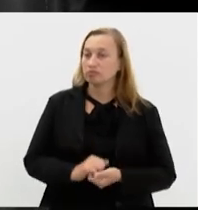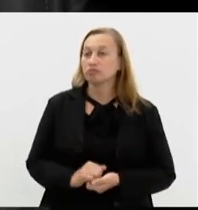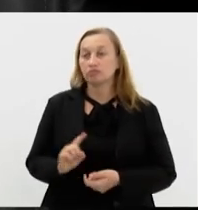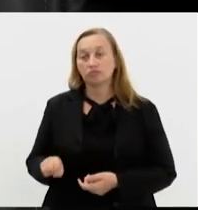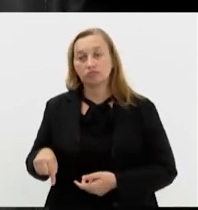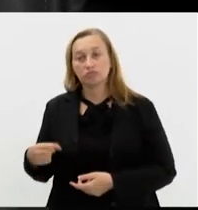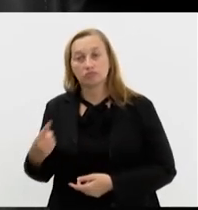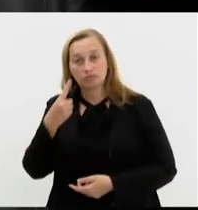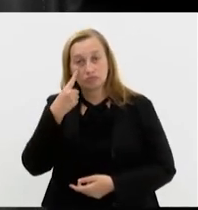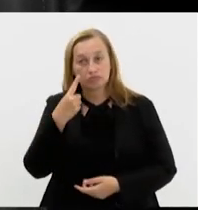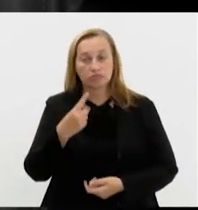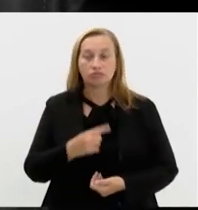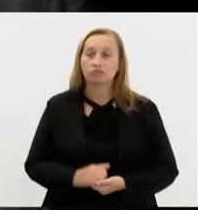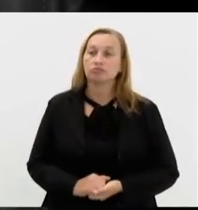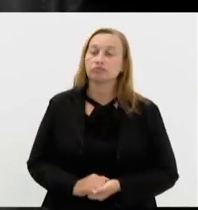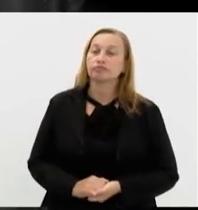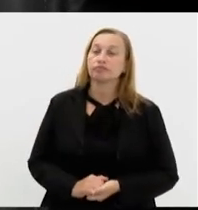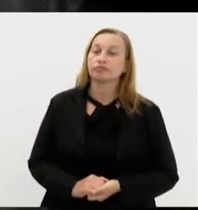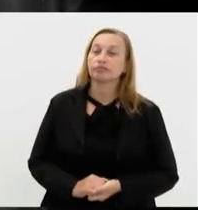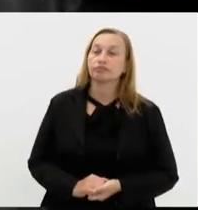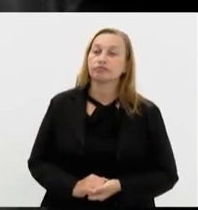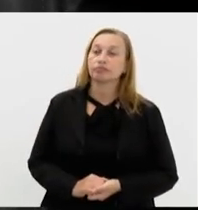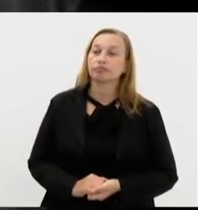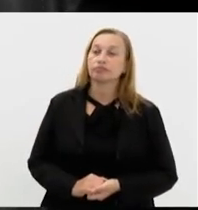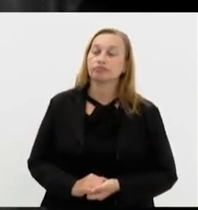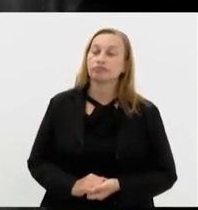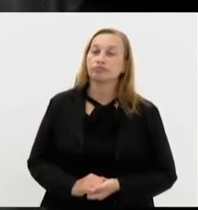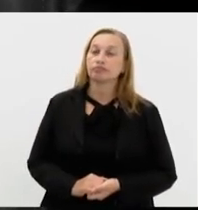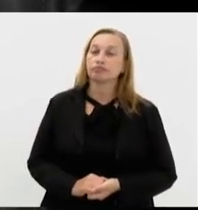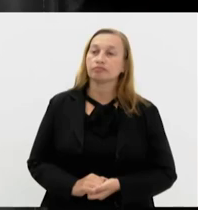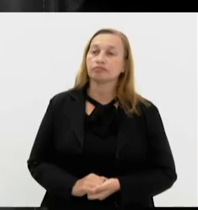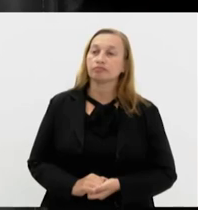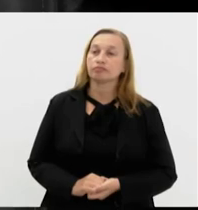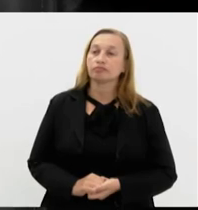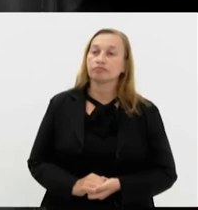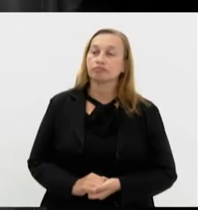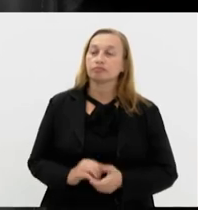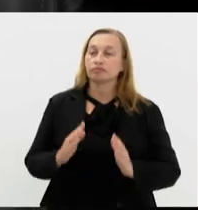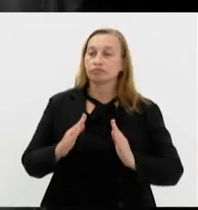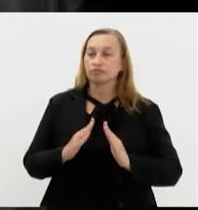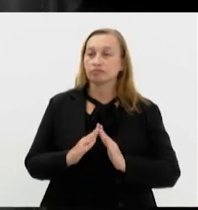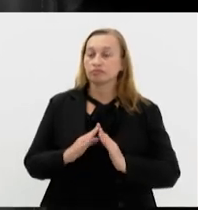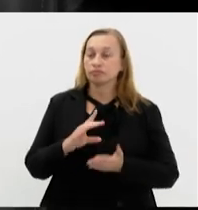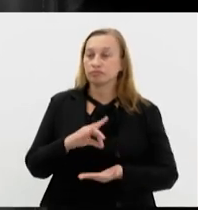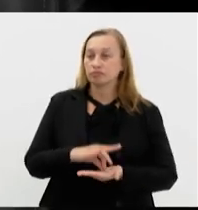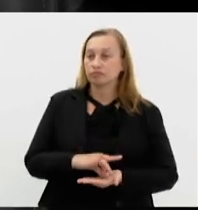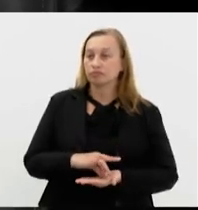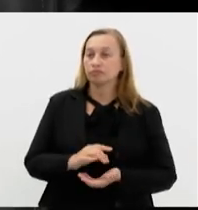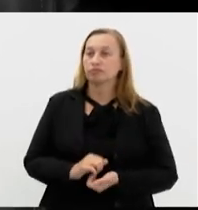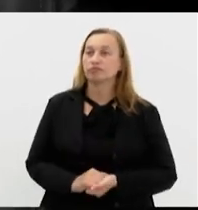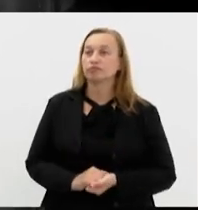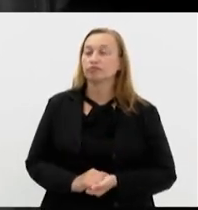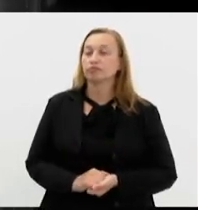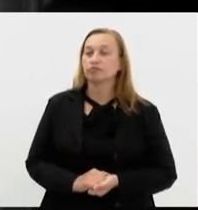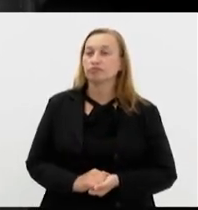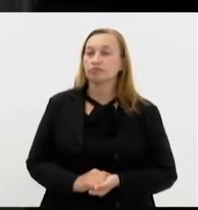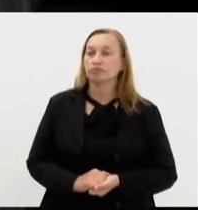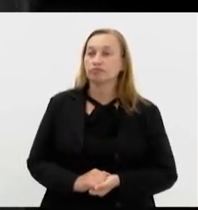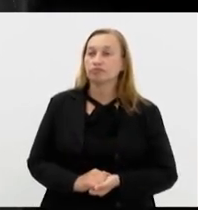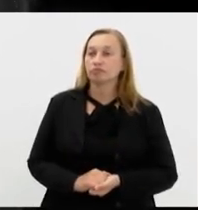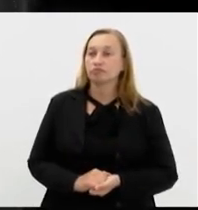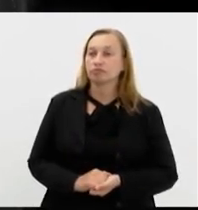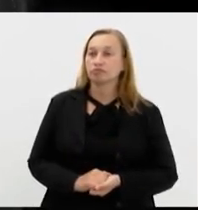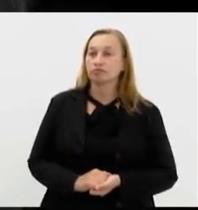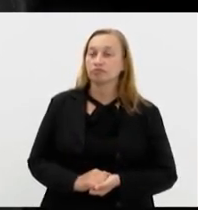nós vamos ver ainda sobre residências oficiais e já tratando